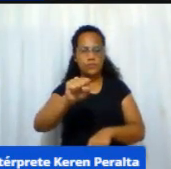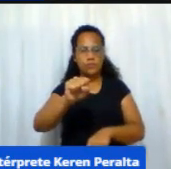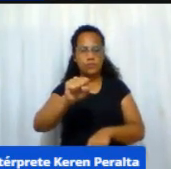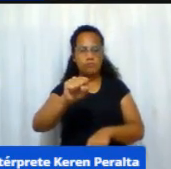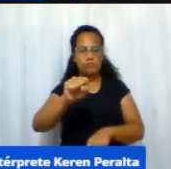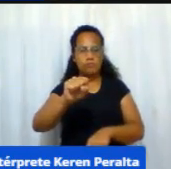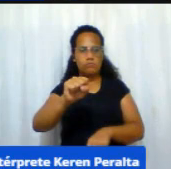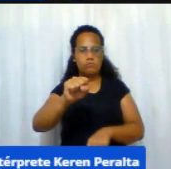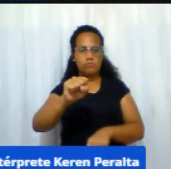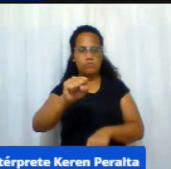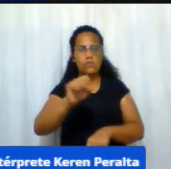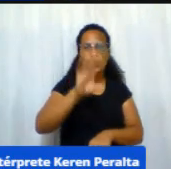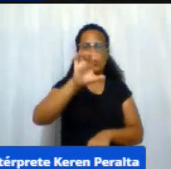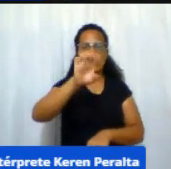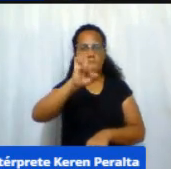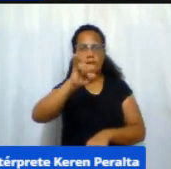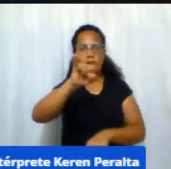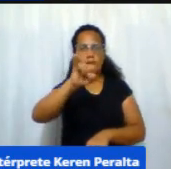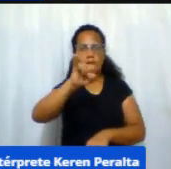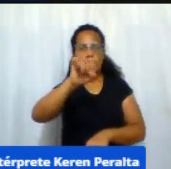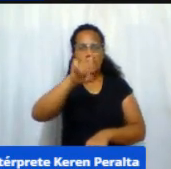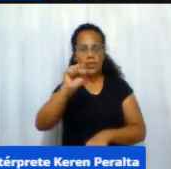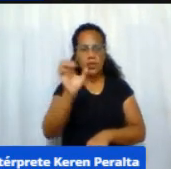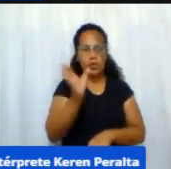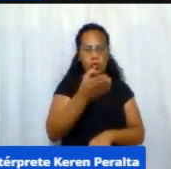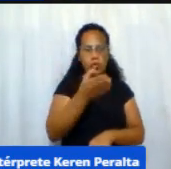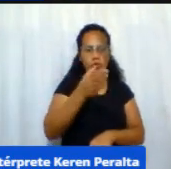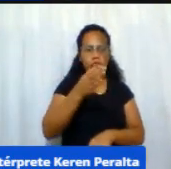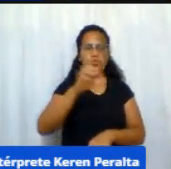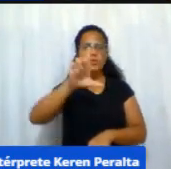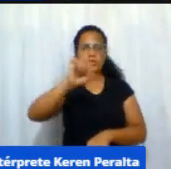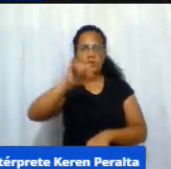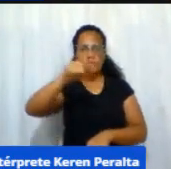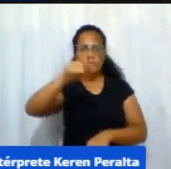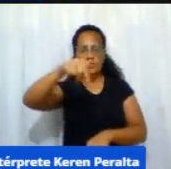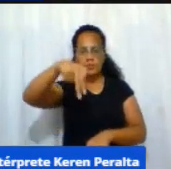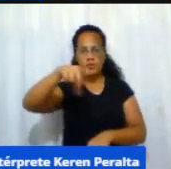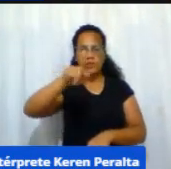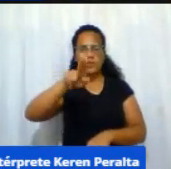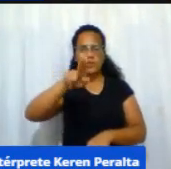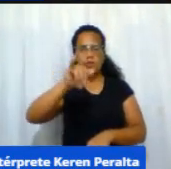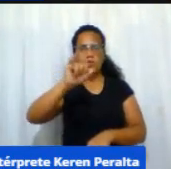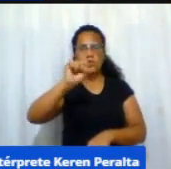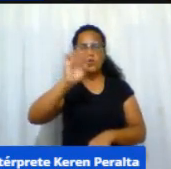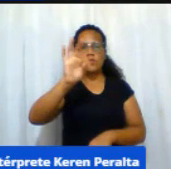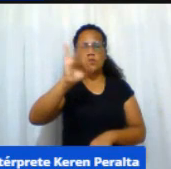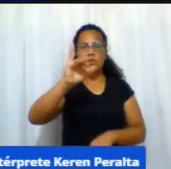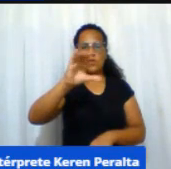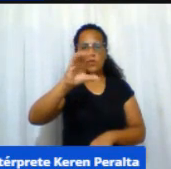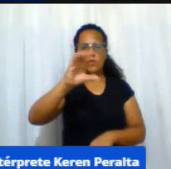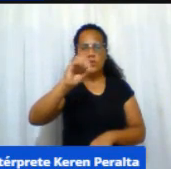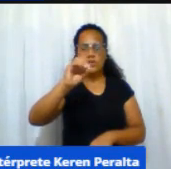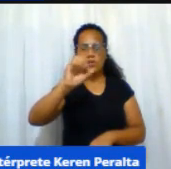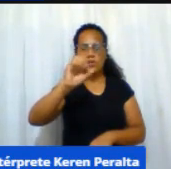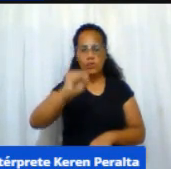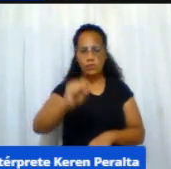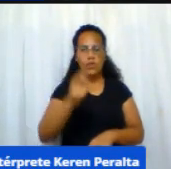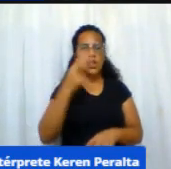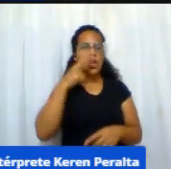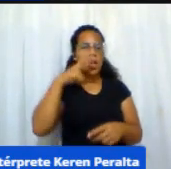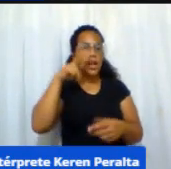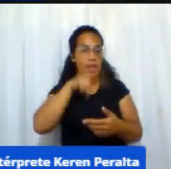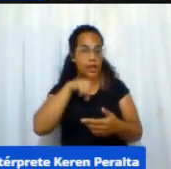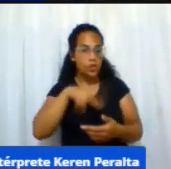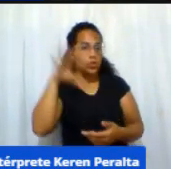ficando denominadas então como leitura e escuta, oralidade, produção de textos